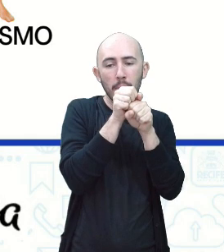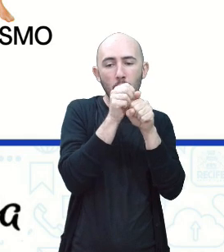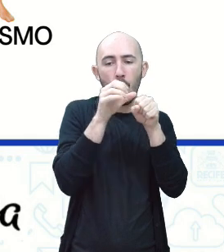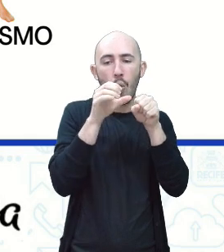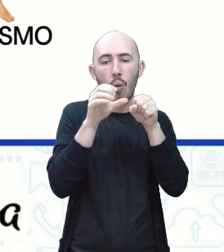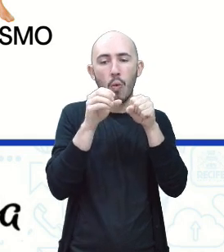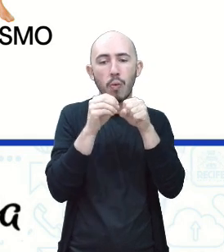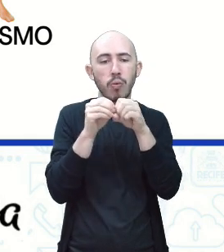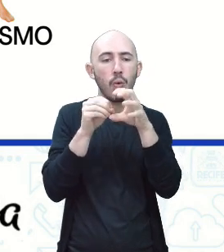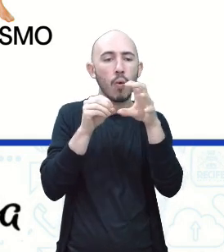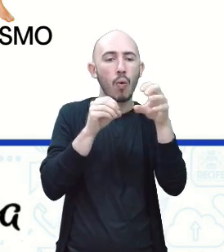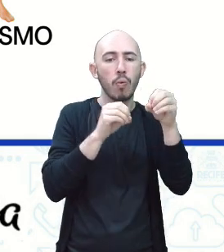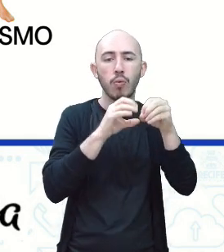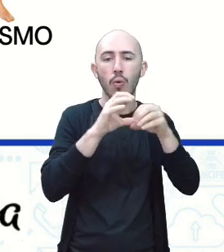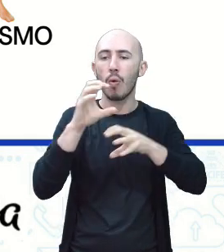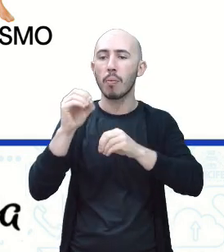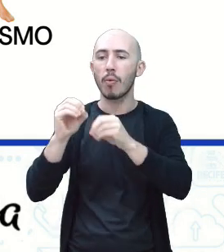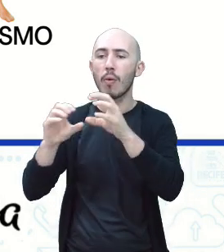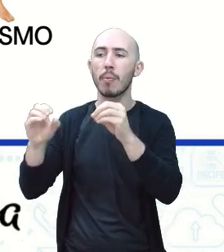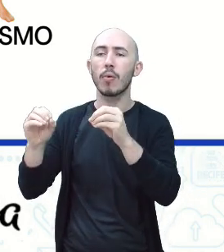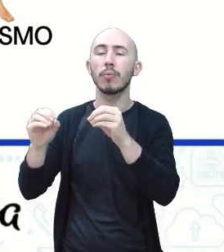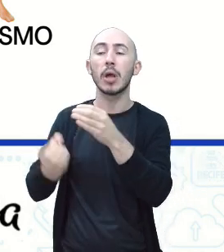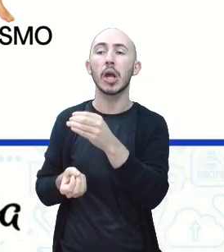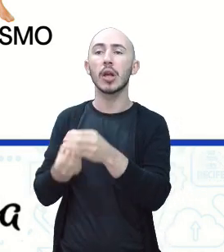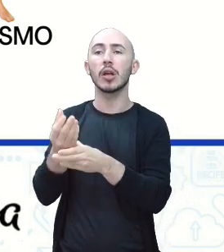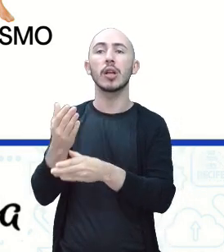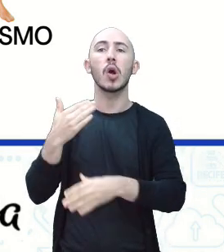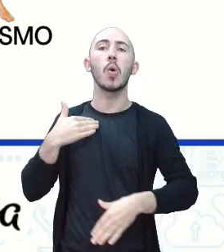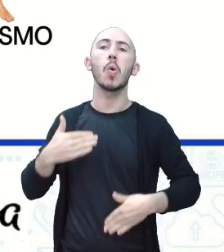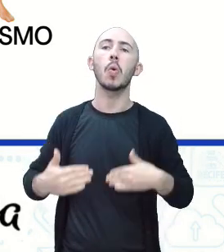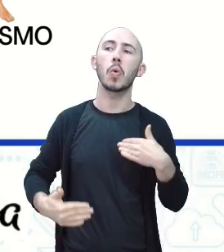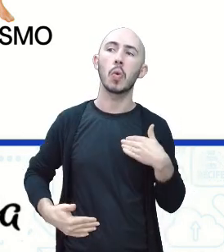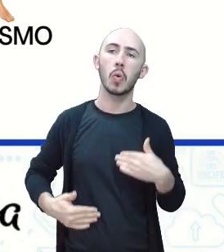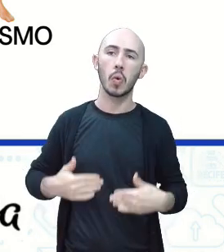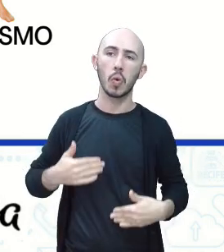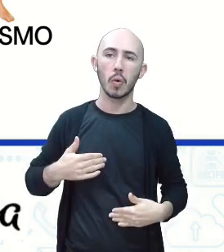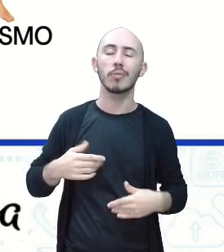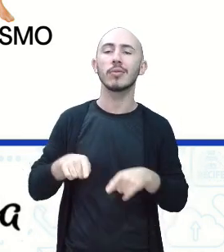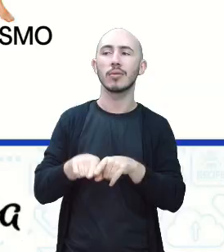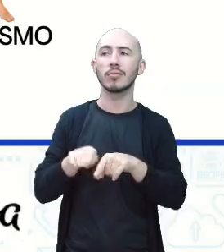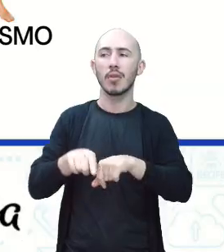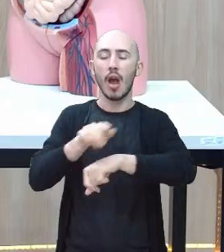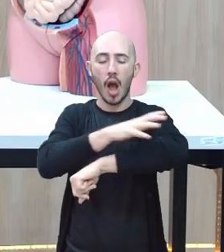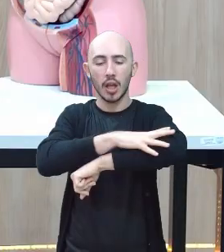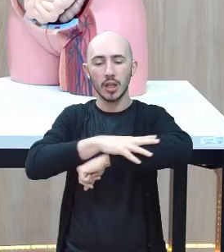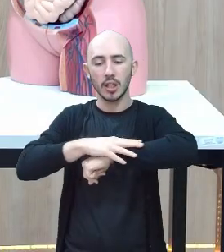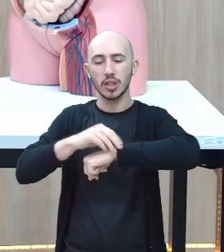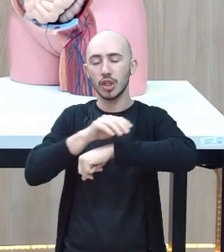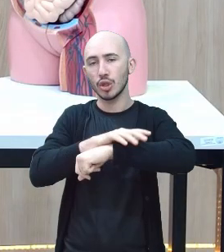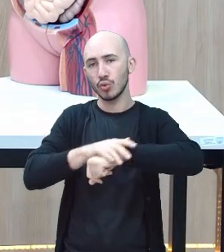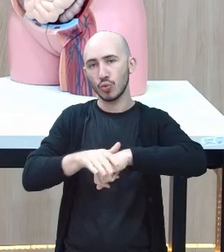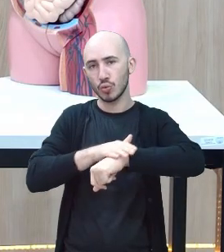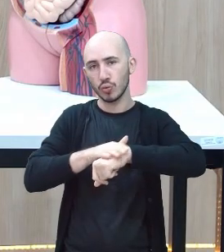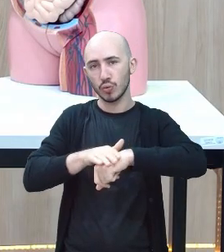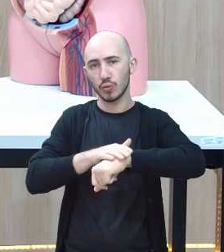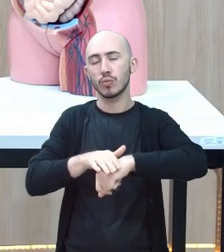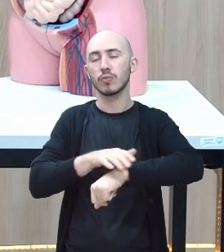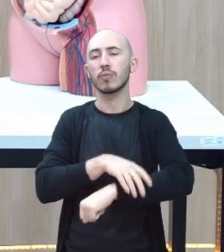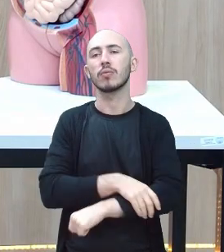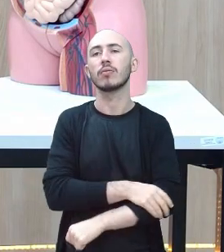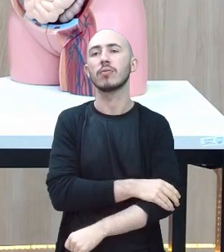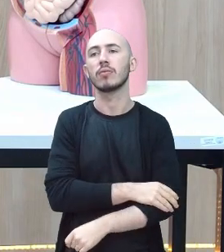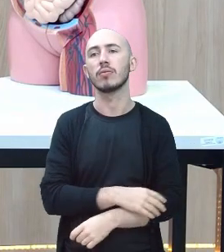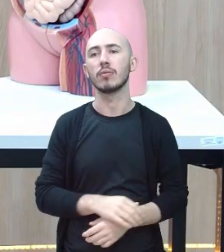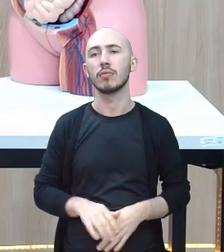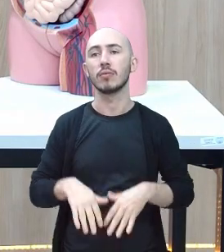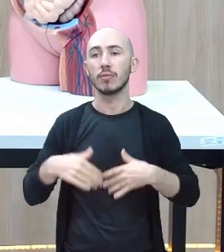que ela constitui? O conjunto de células vai constituindo os tecidos do nosso corpo. Os tecidos